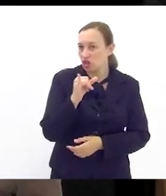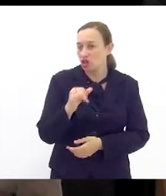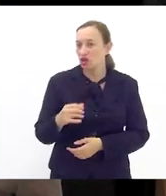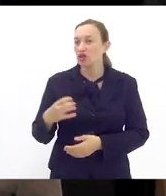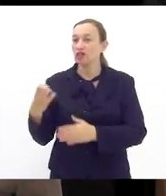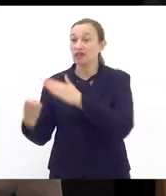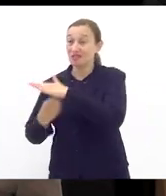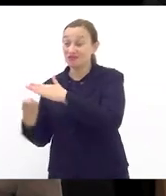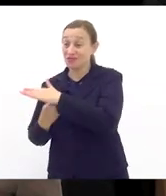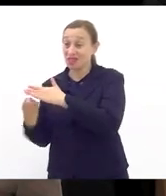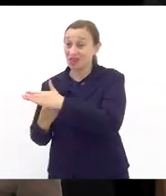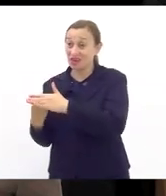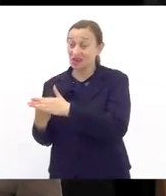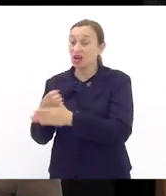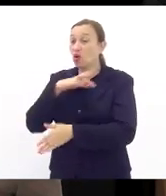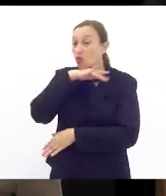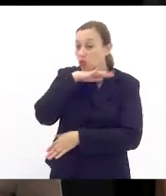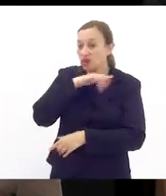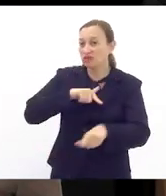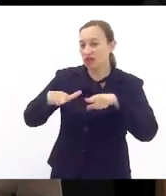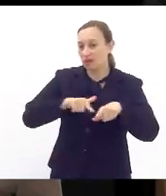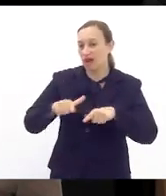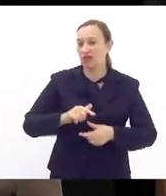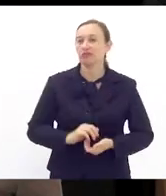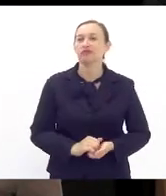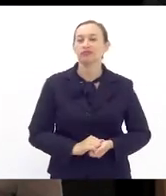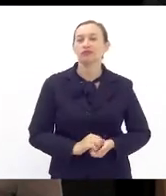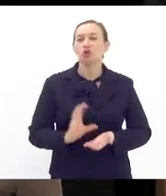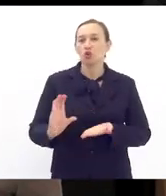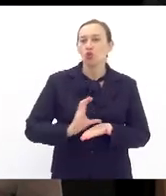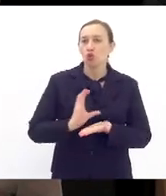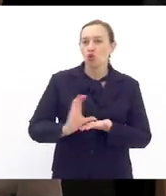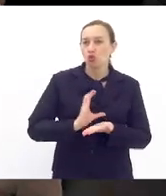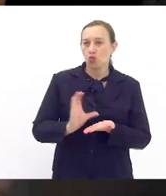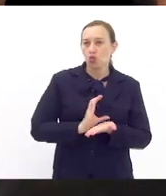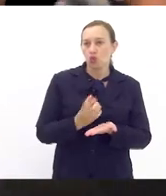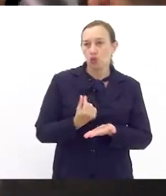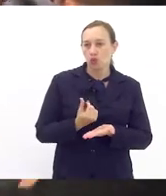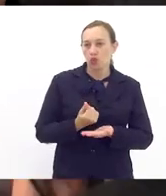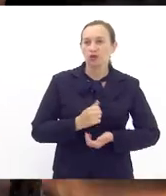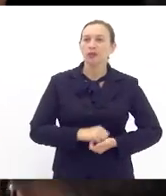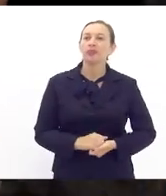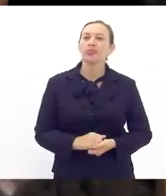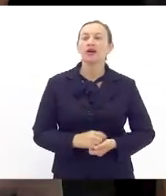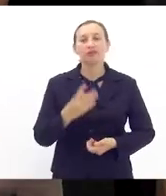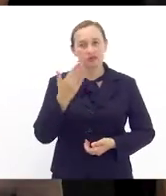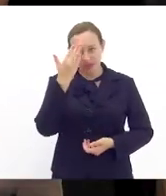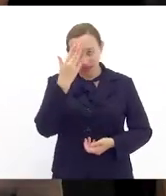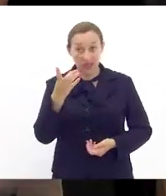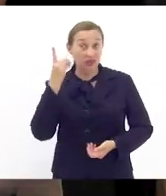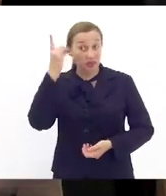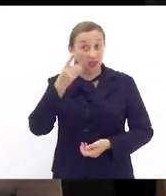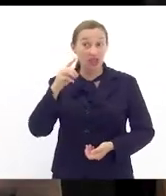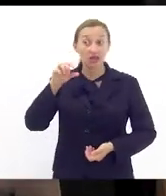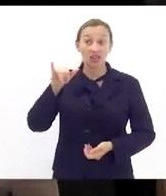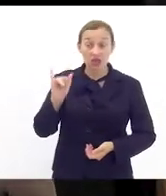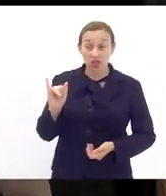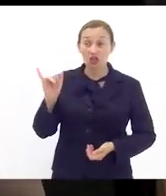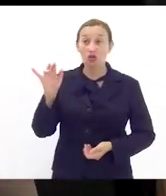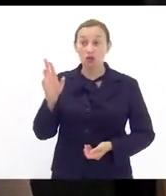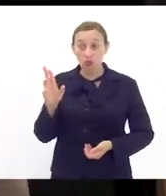gigantesca lucrando em cima disso Obrigado Deputado Yuri antes de franquear a palavra pro